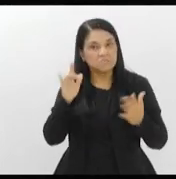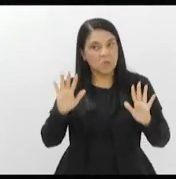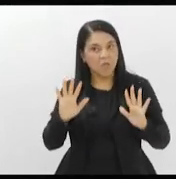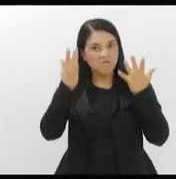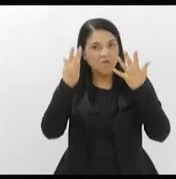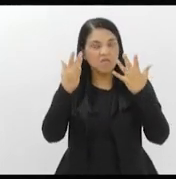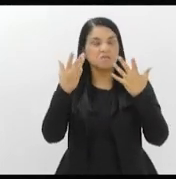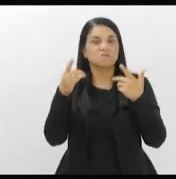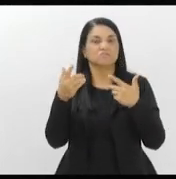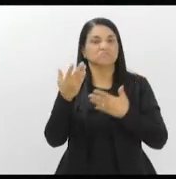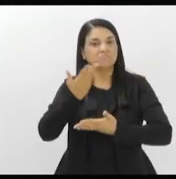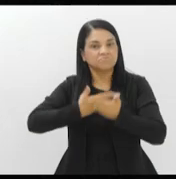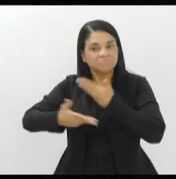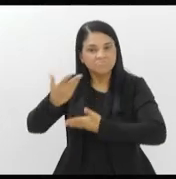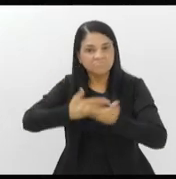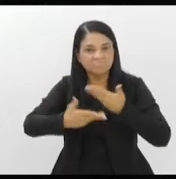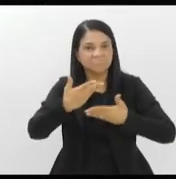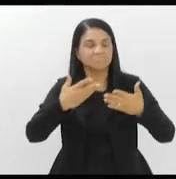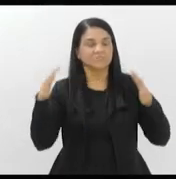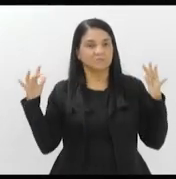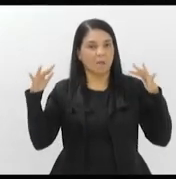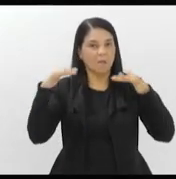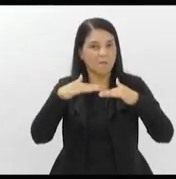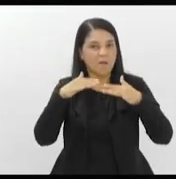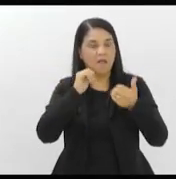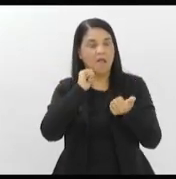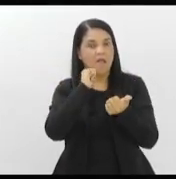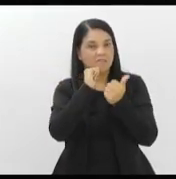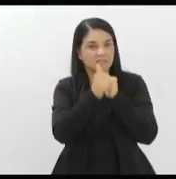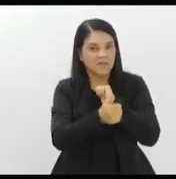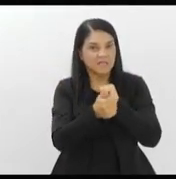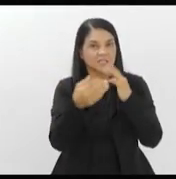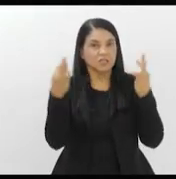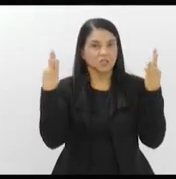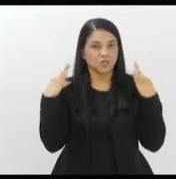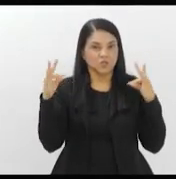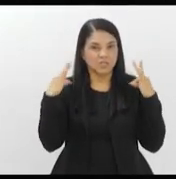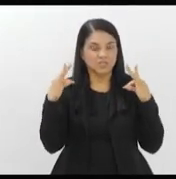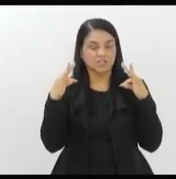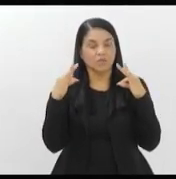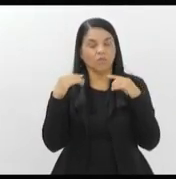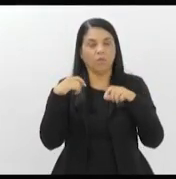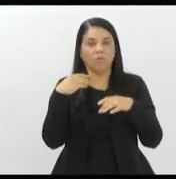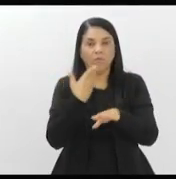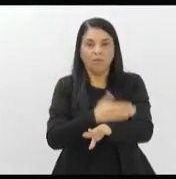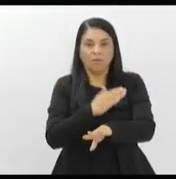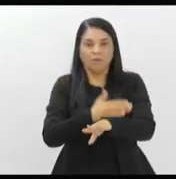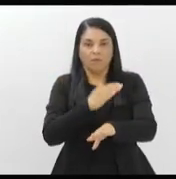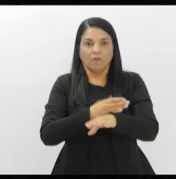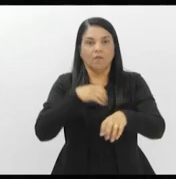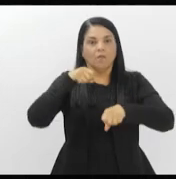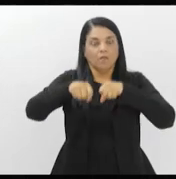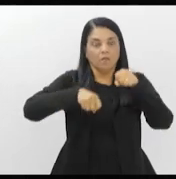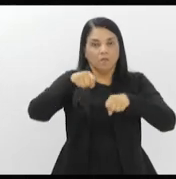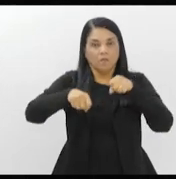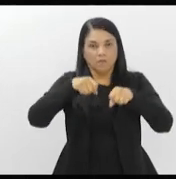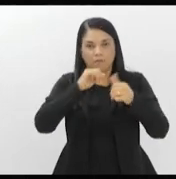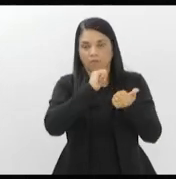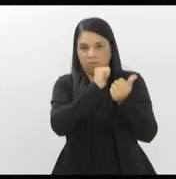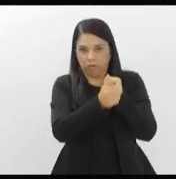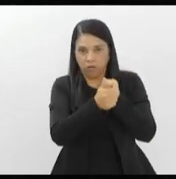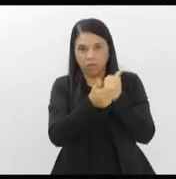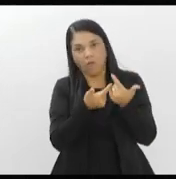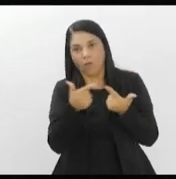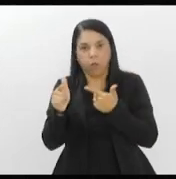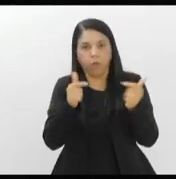com a chegada de cada vez mais de atletas, de turistas, para a prática desse e de todo outro qualquer esporte, possam